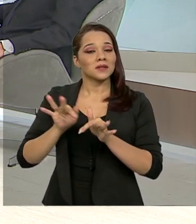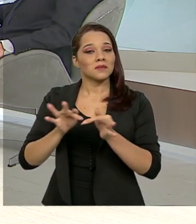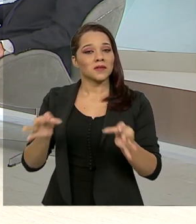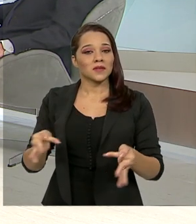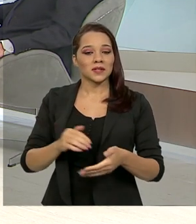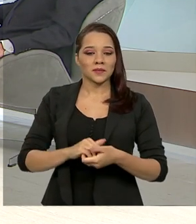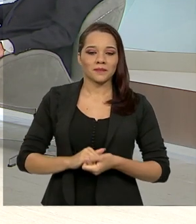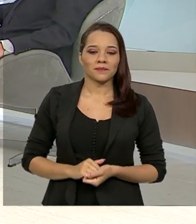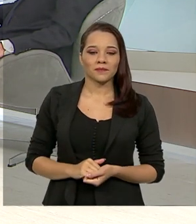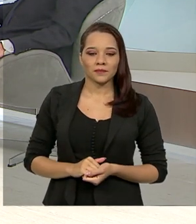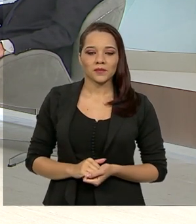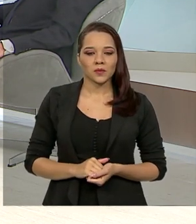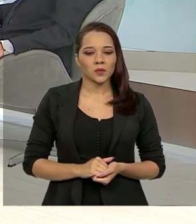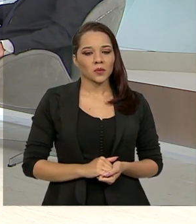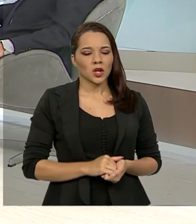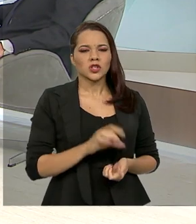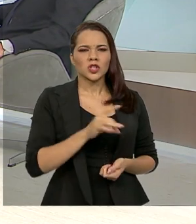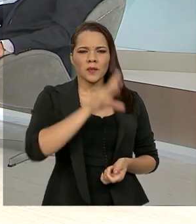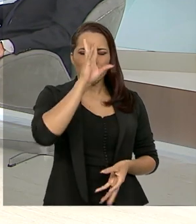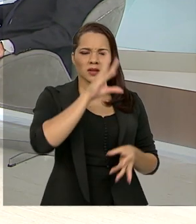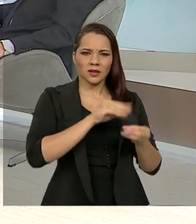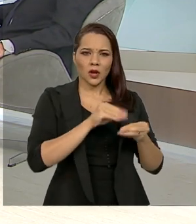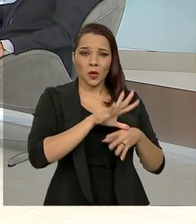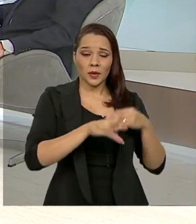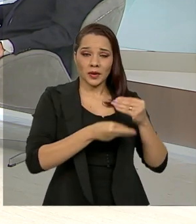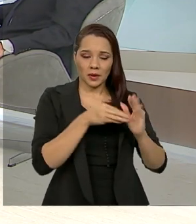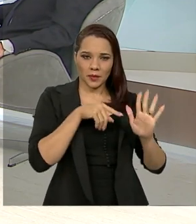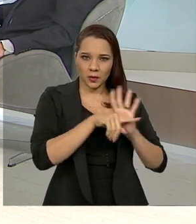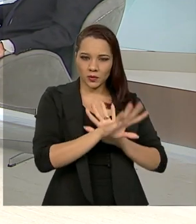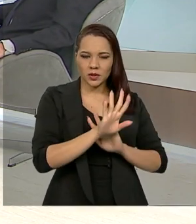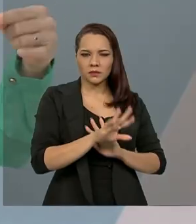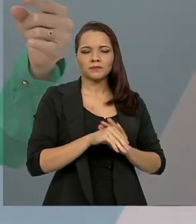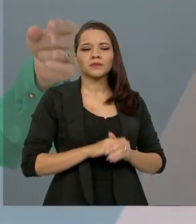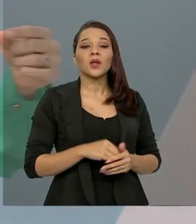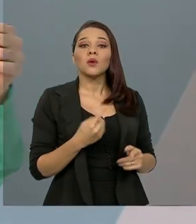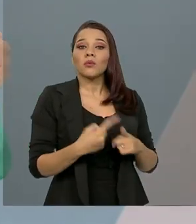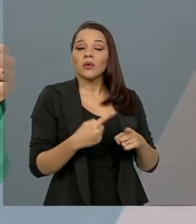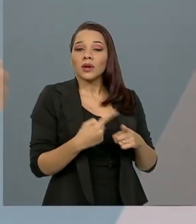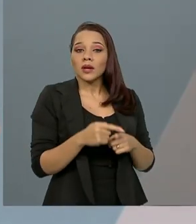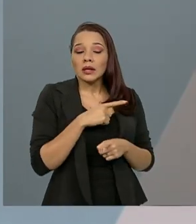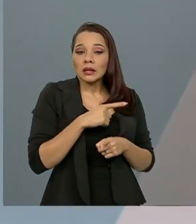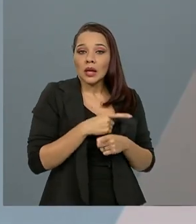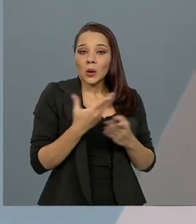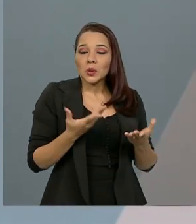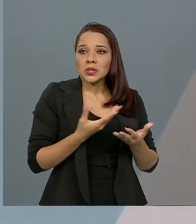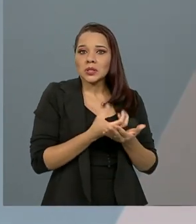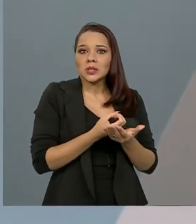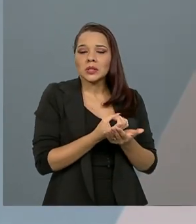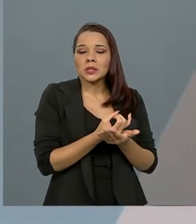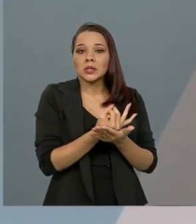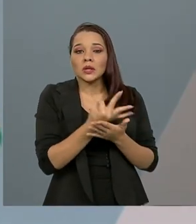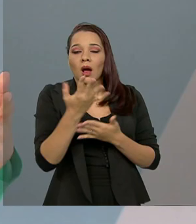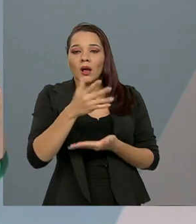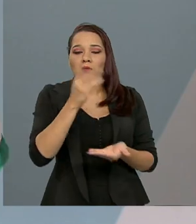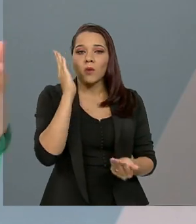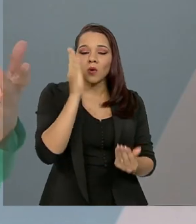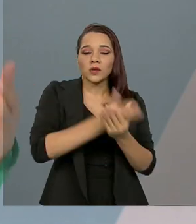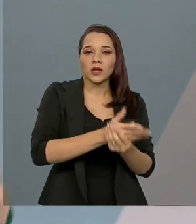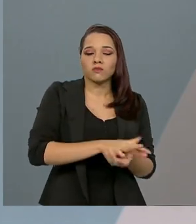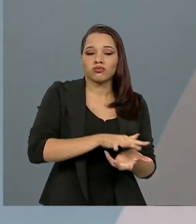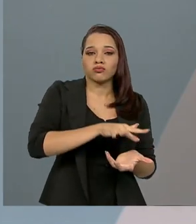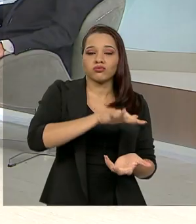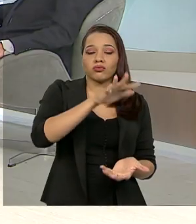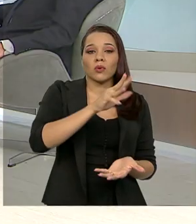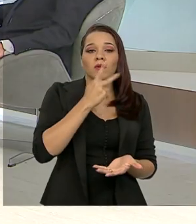simplificação. Só para a gente entender, só complementar a minha pergunta, claro, professor, por que que existem tantas causas judiciais hoje quando o assunto são